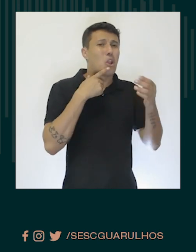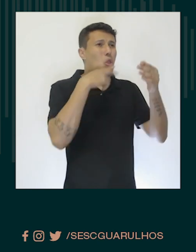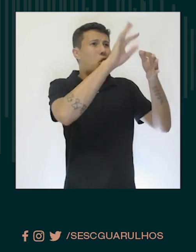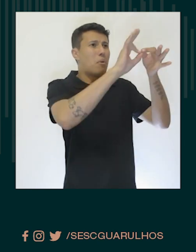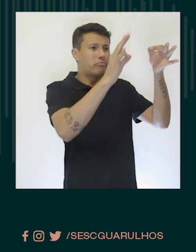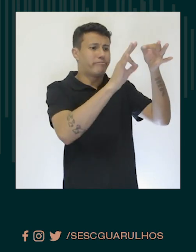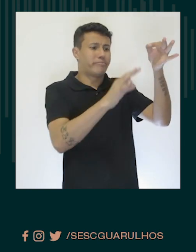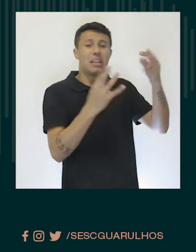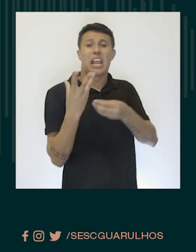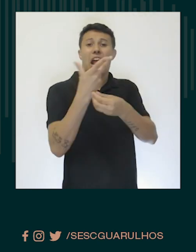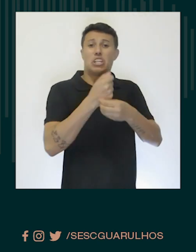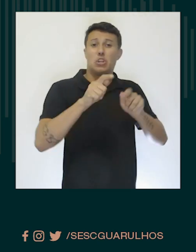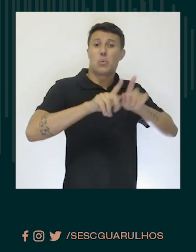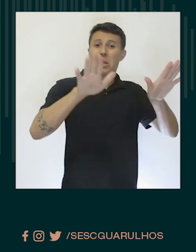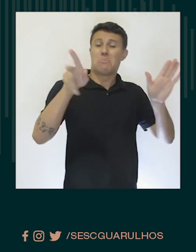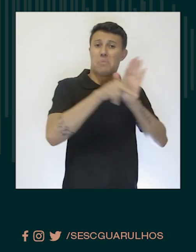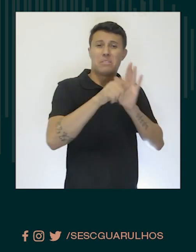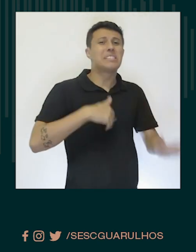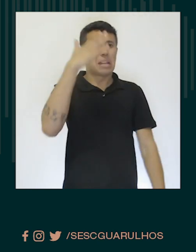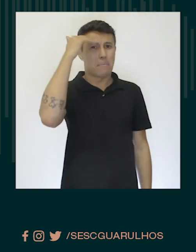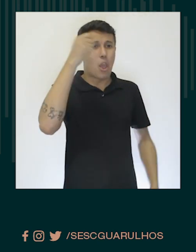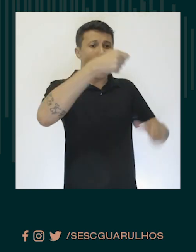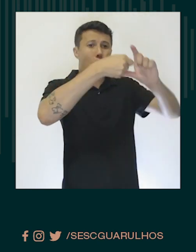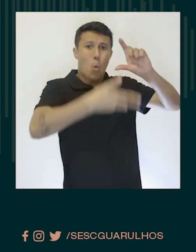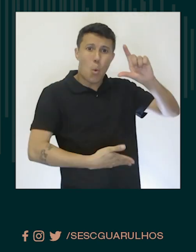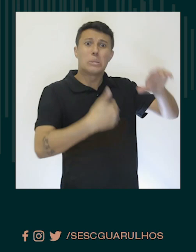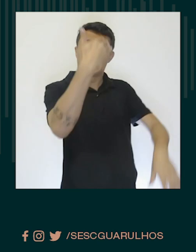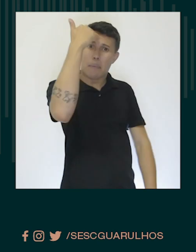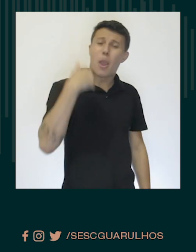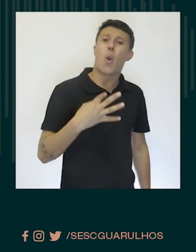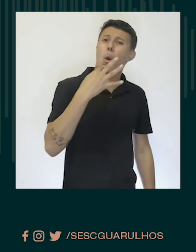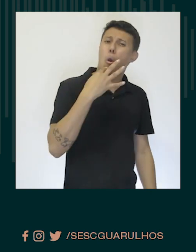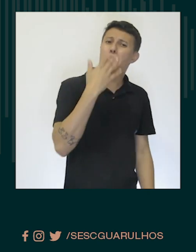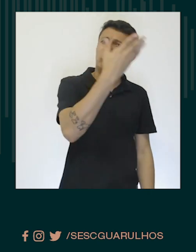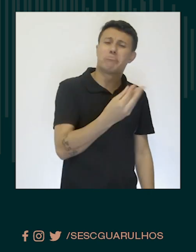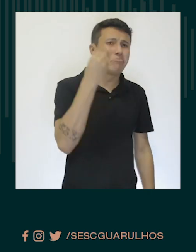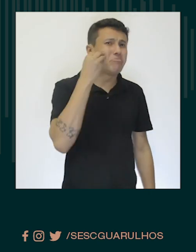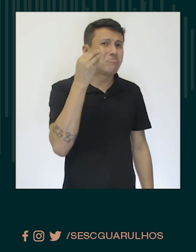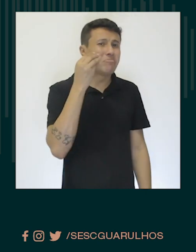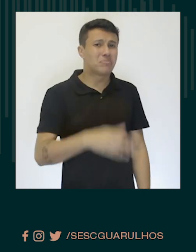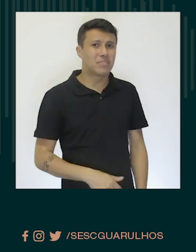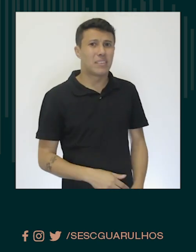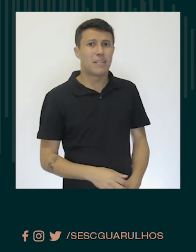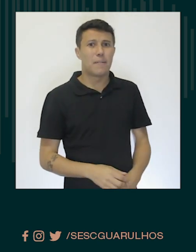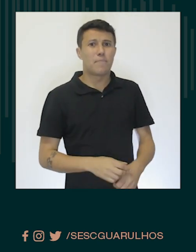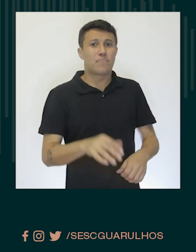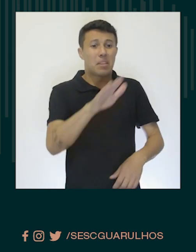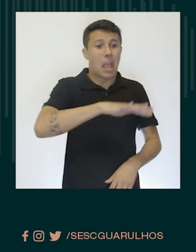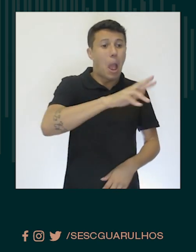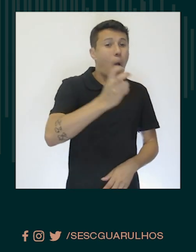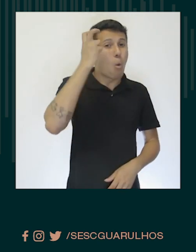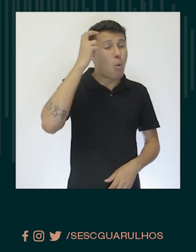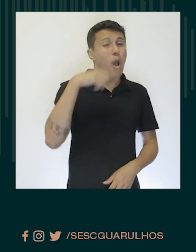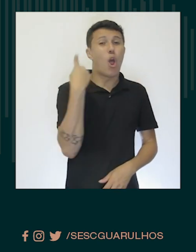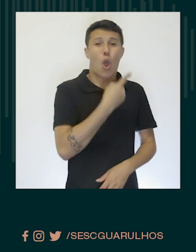vocês vão saber de vários. Mas procure saber, mano. Entra lá na página da Arrastão Cultural, Procura saber o movimento das